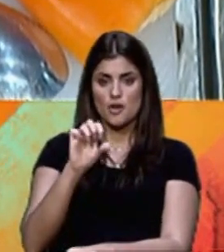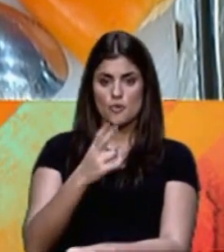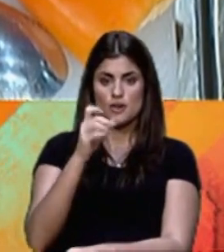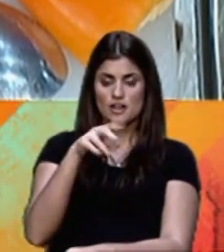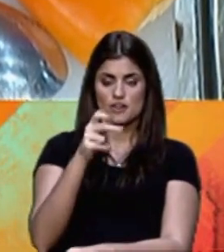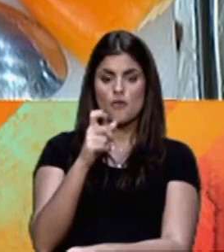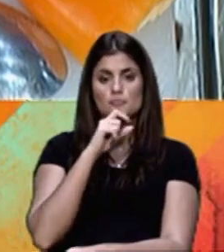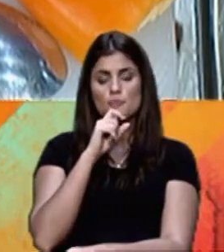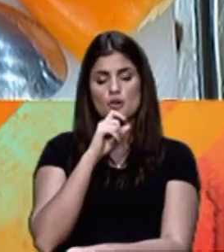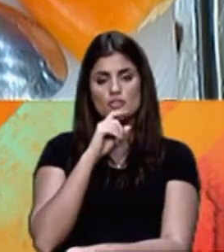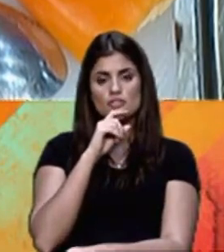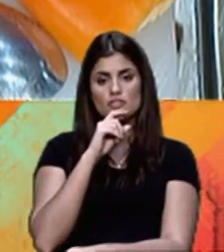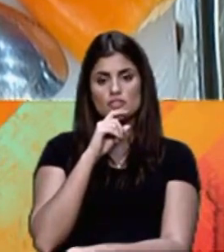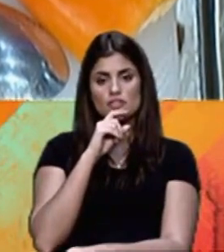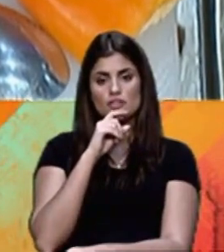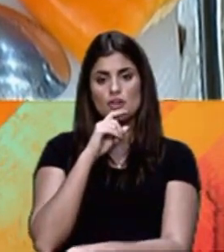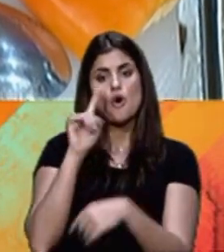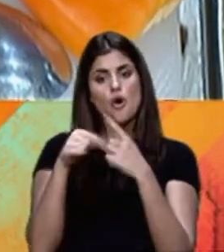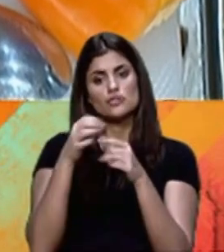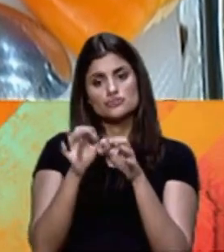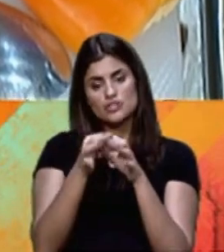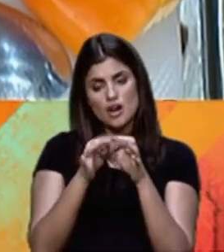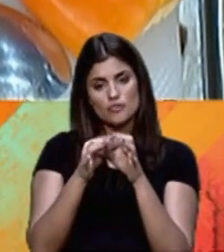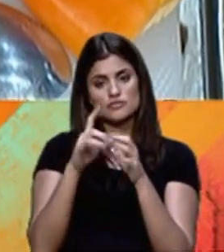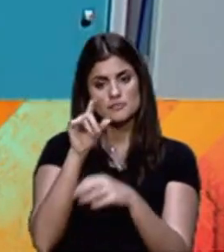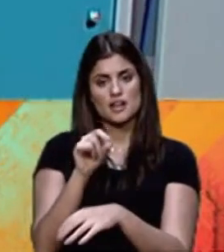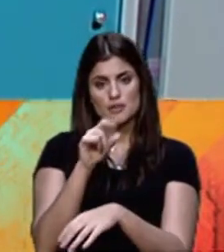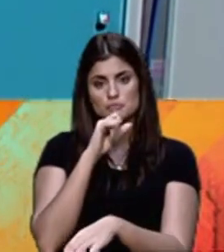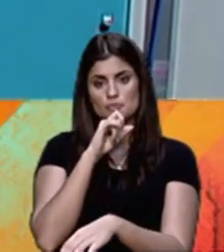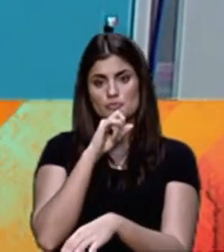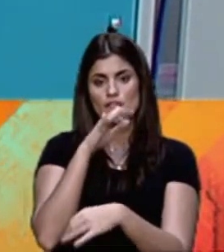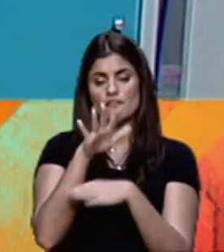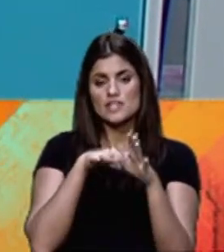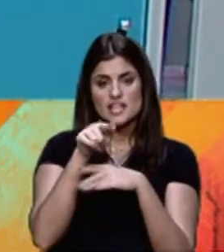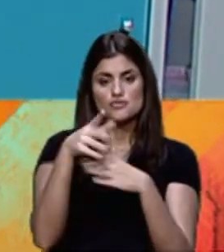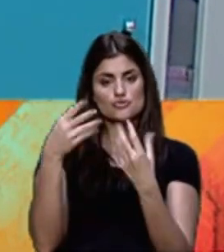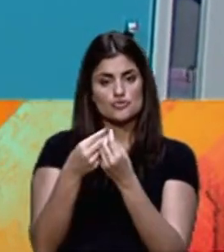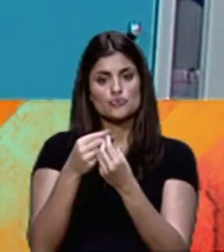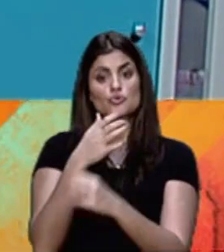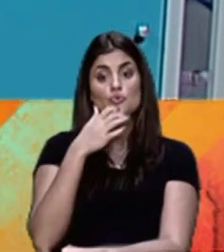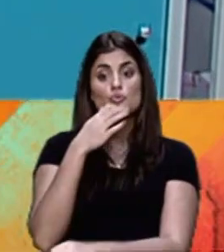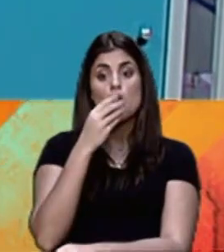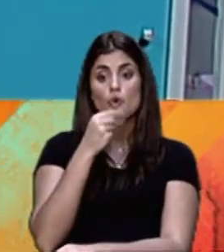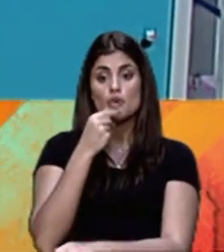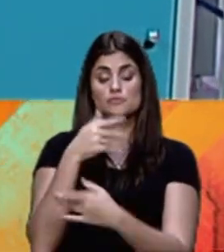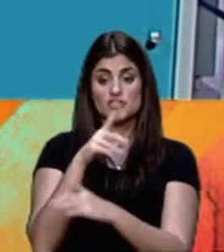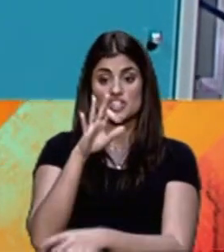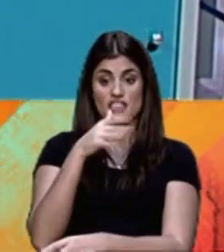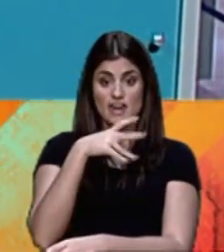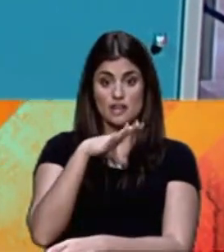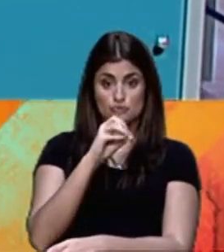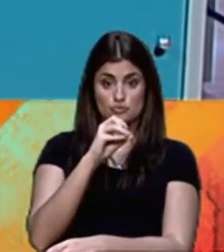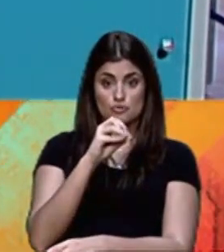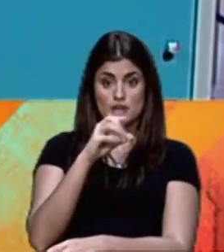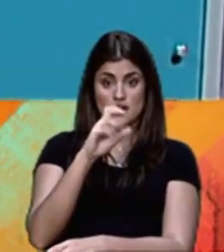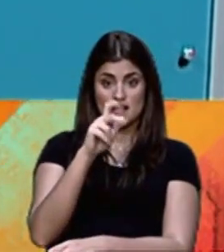porque podem utilizar outro grão também qualquer, podem até fazer isto com, sei lá, com arroz, mas arroz é um hidrato de carbono, já